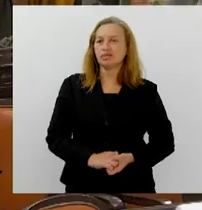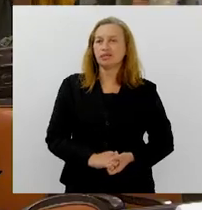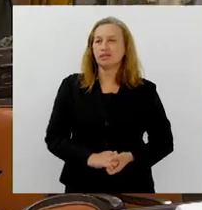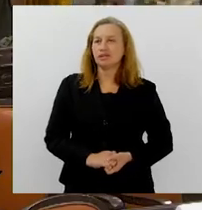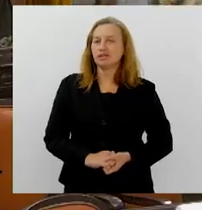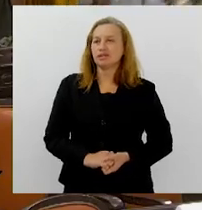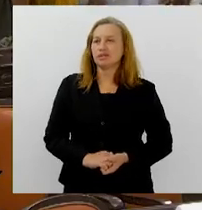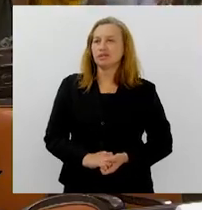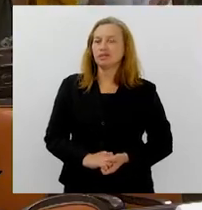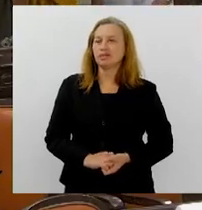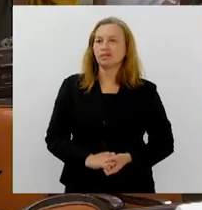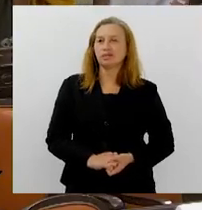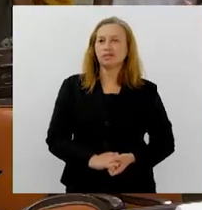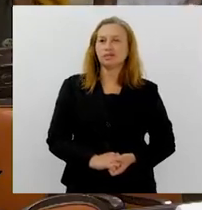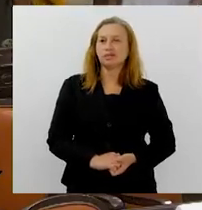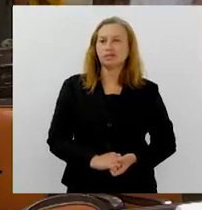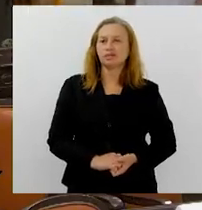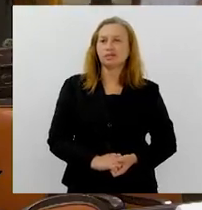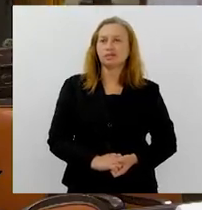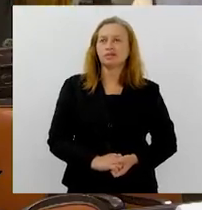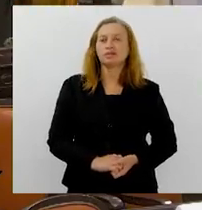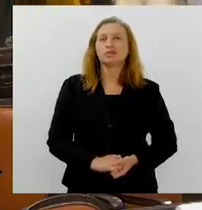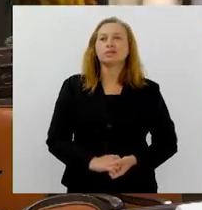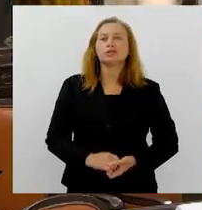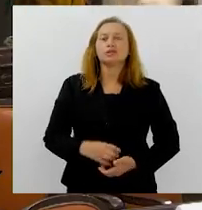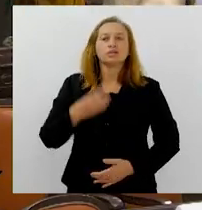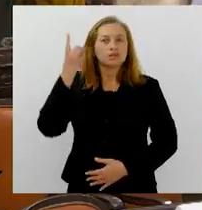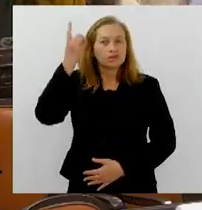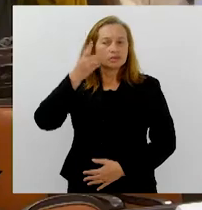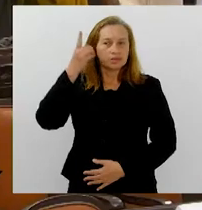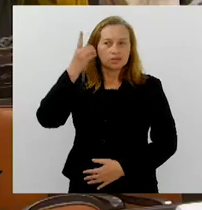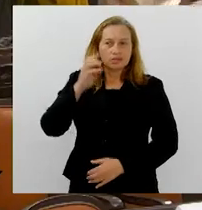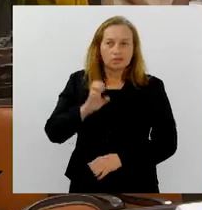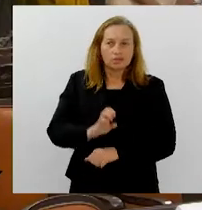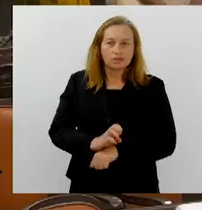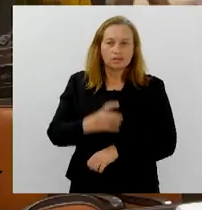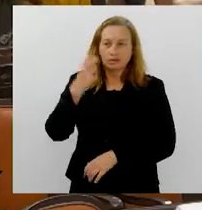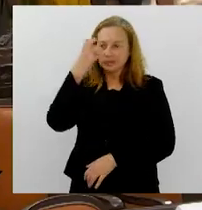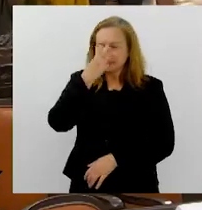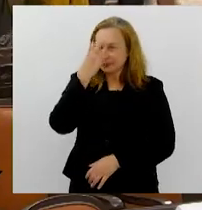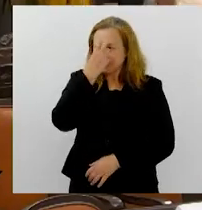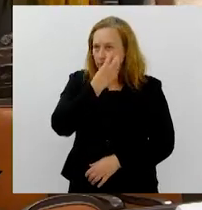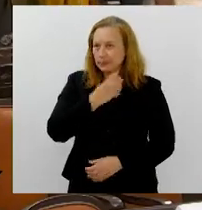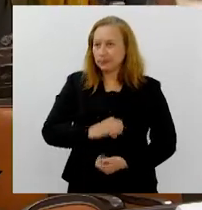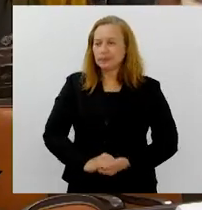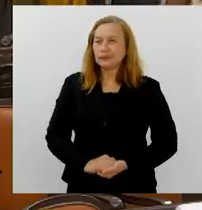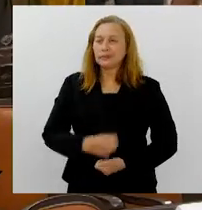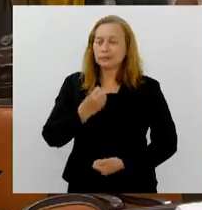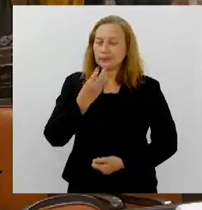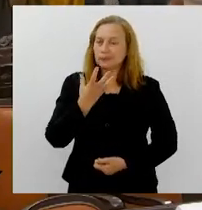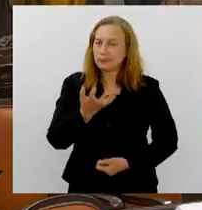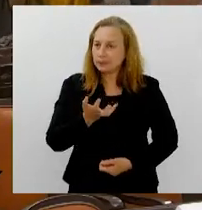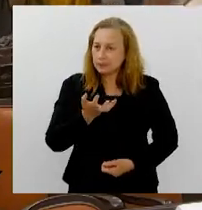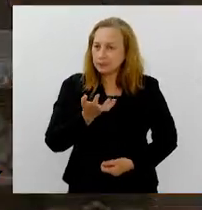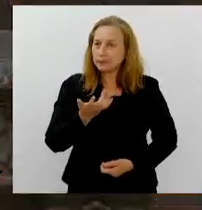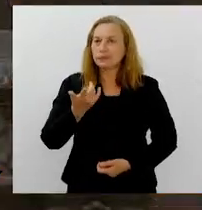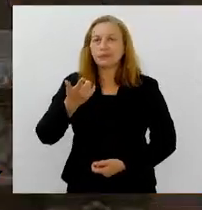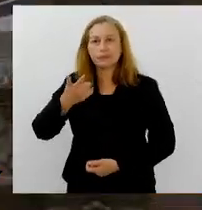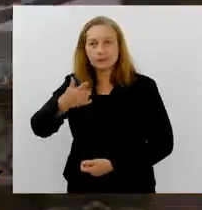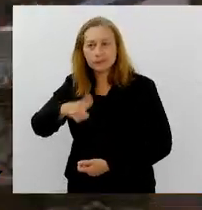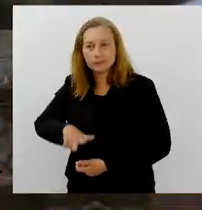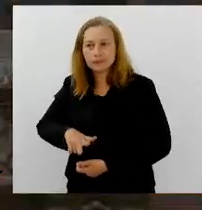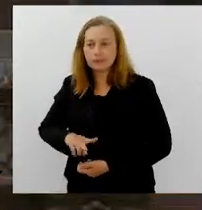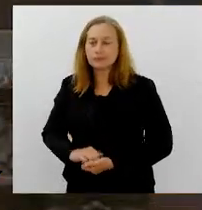Passo a palavra para a deputada estadual Verônica Lima. Bom, eu queria